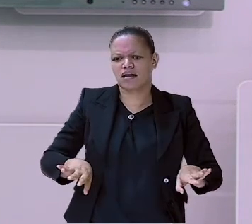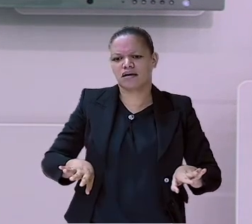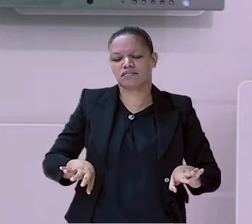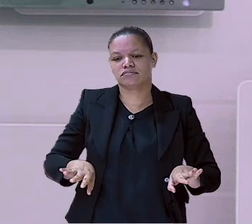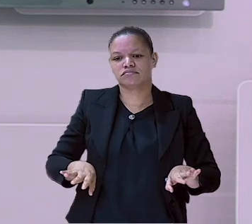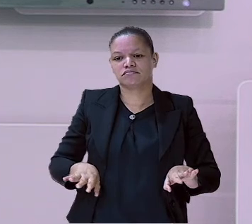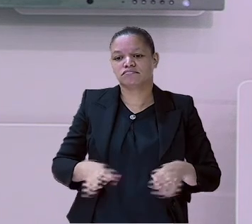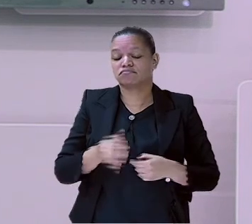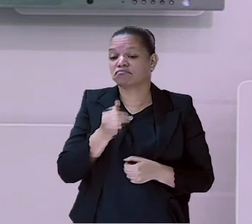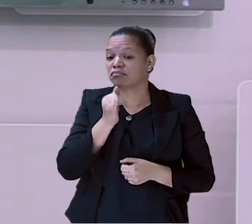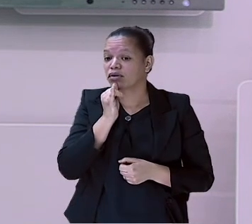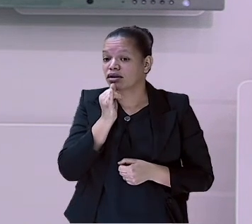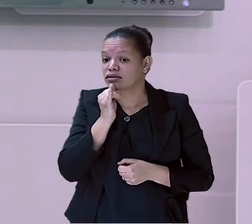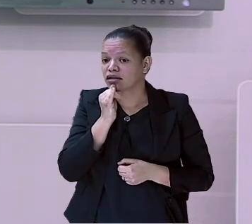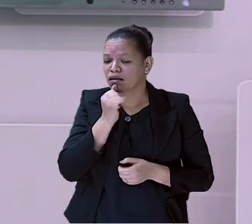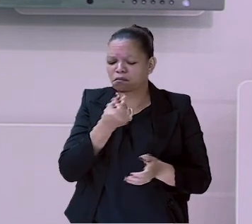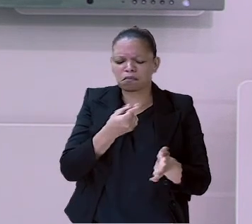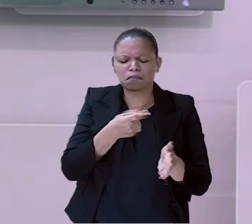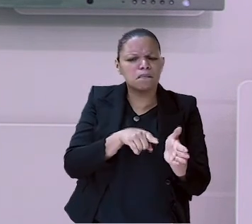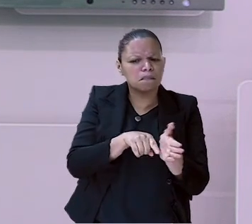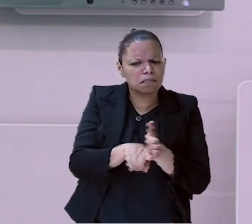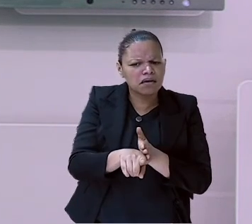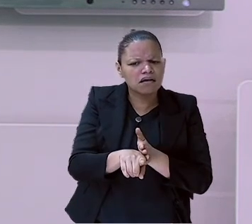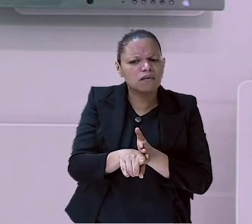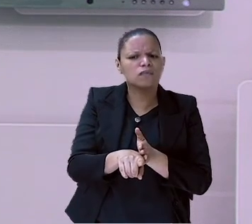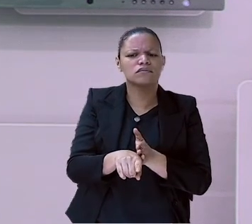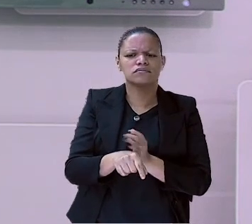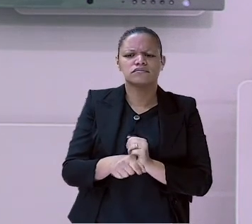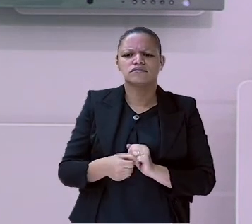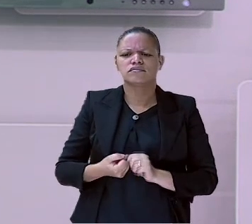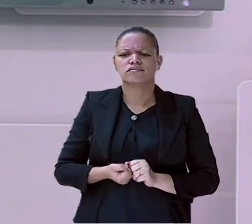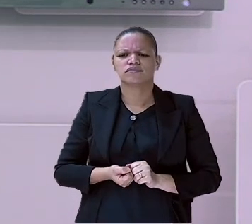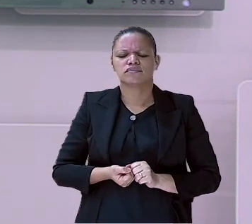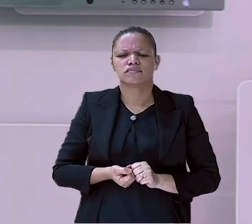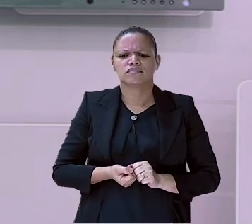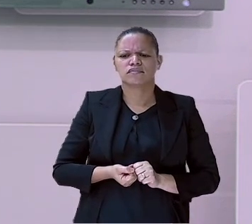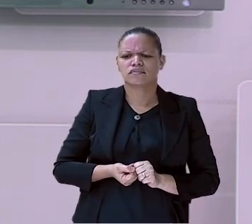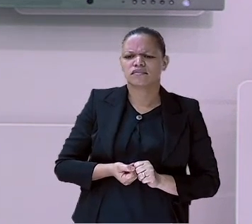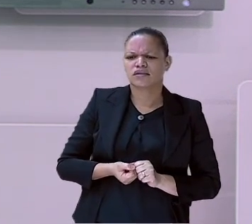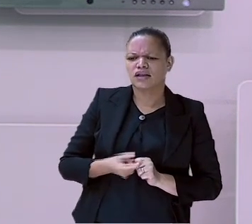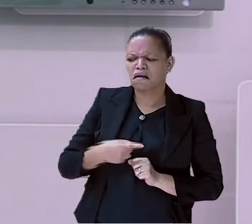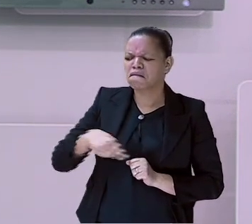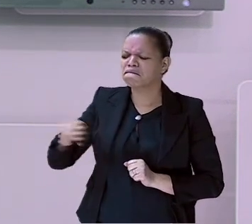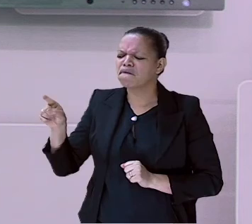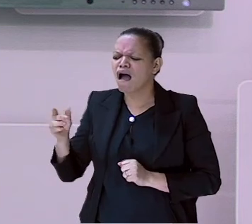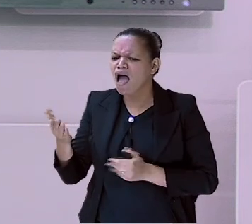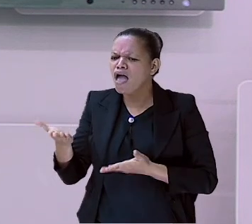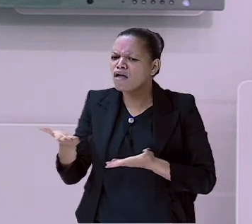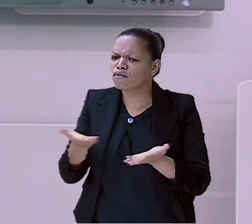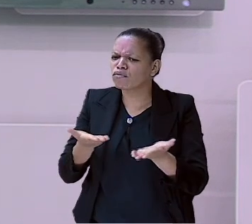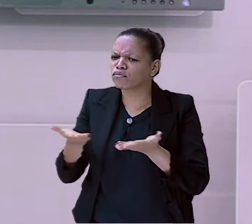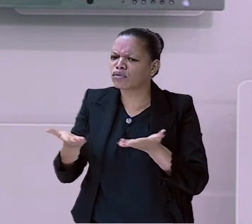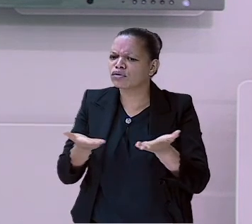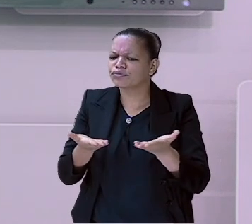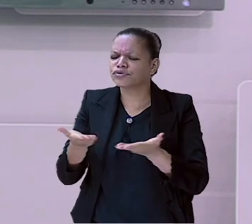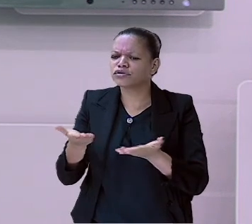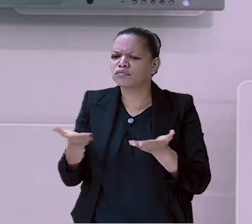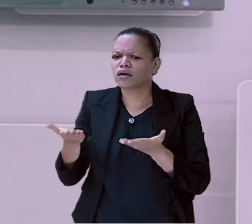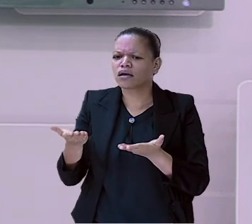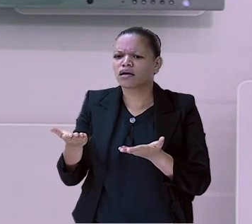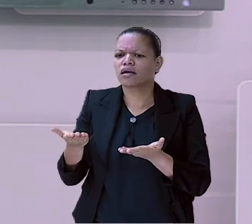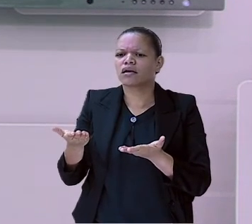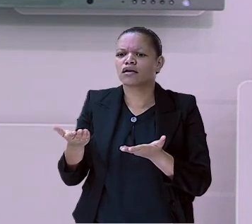fazer assim? Posso tomar um dia, pulo um, outro dia? Se o médico disser que